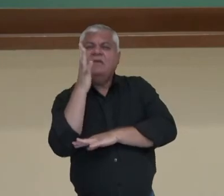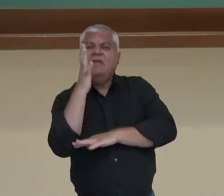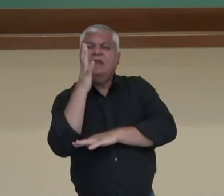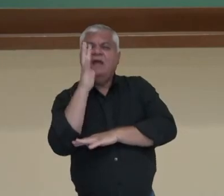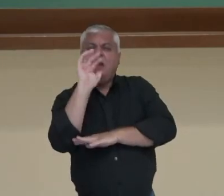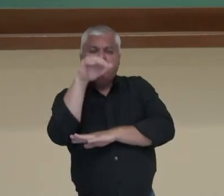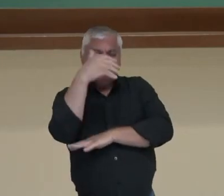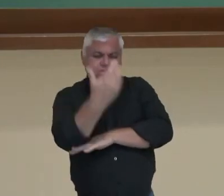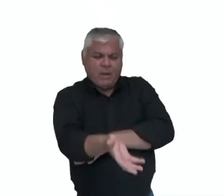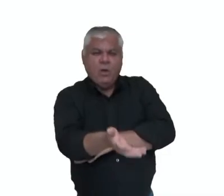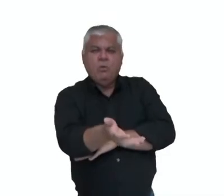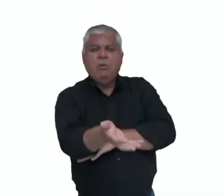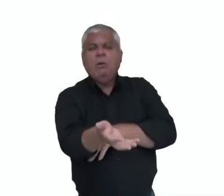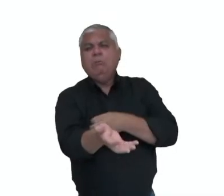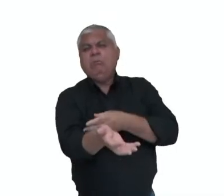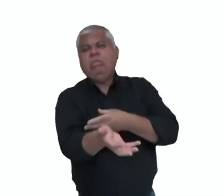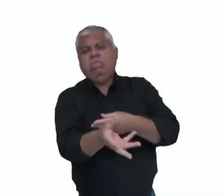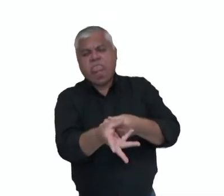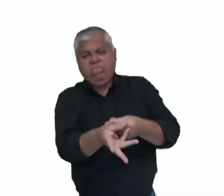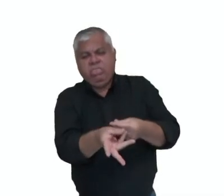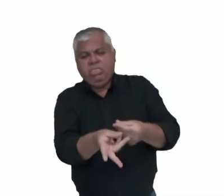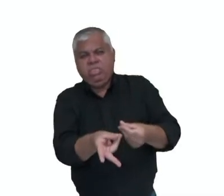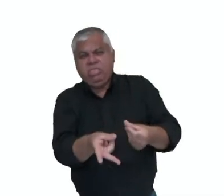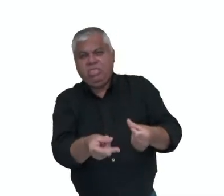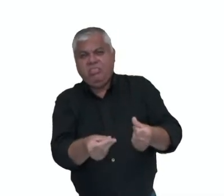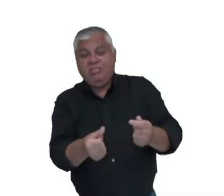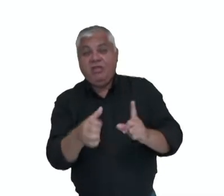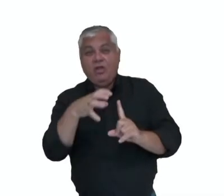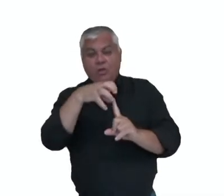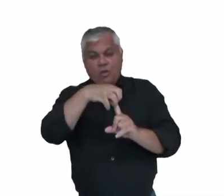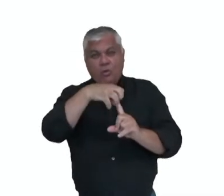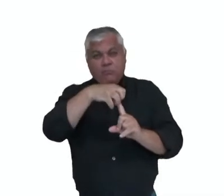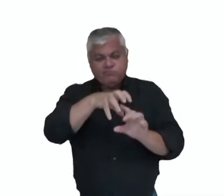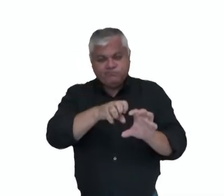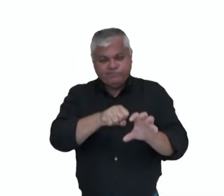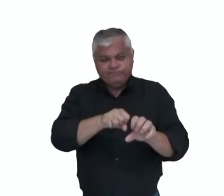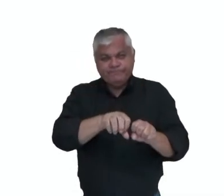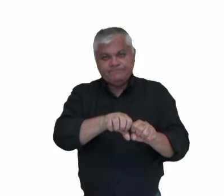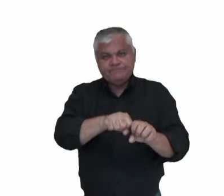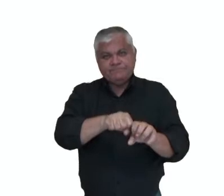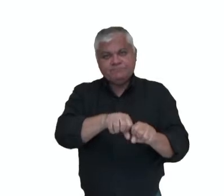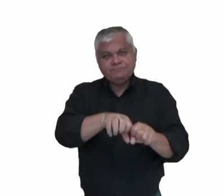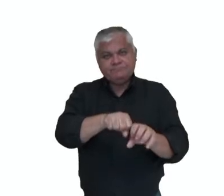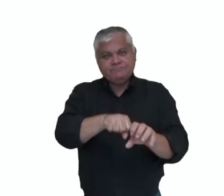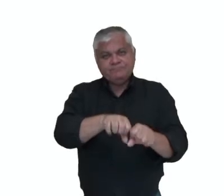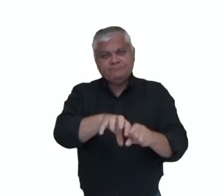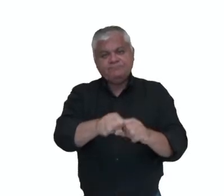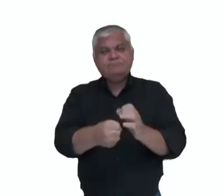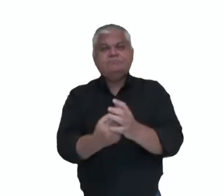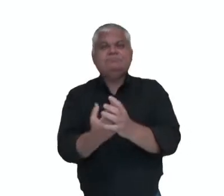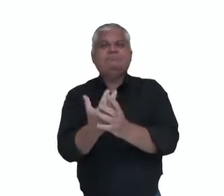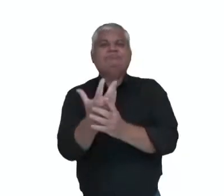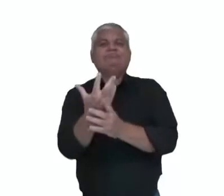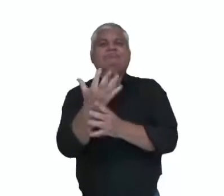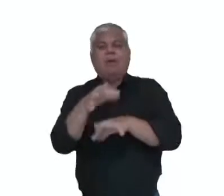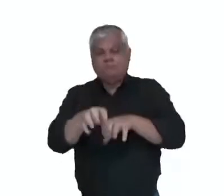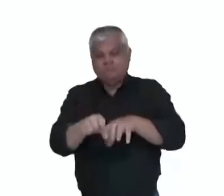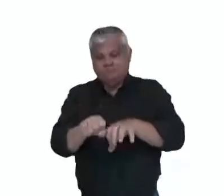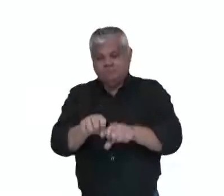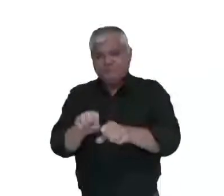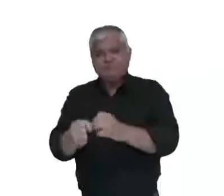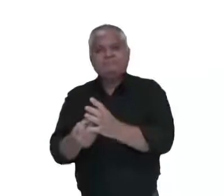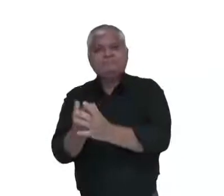os decompositores, tá? Então elas fazem a reciclagem desses nutrientes, devolvendo para o ambiente esses nutrientes dos seres